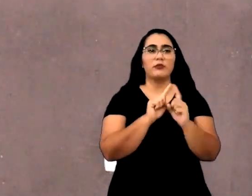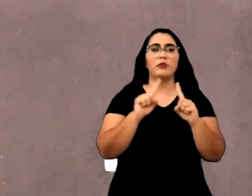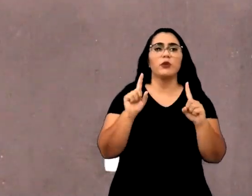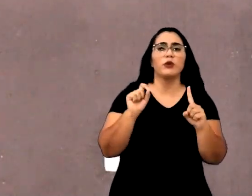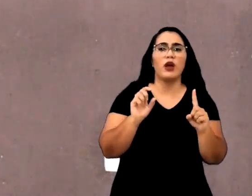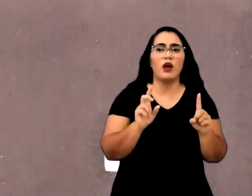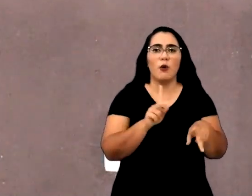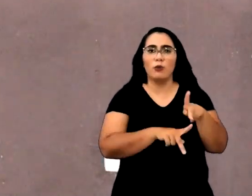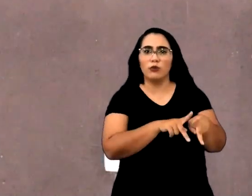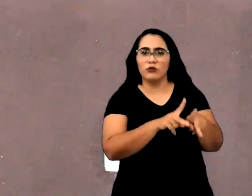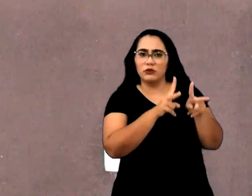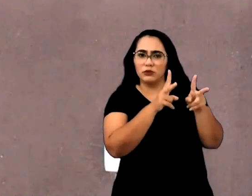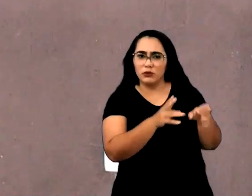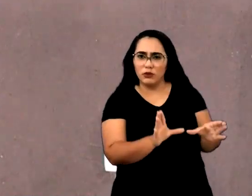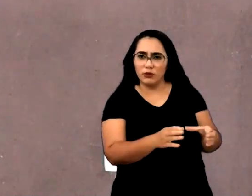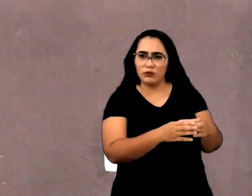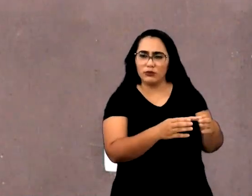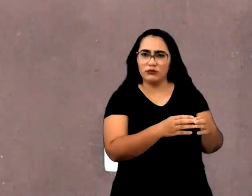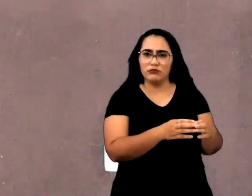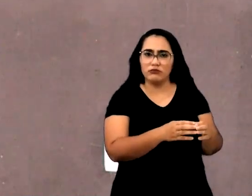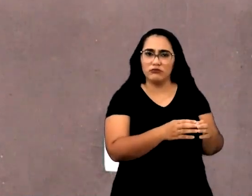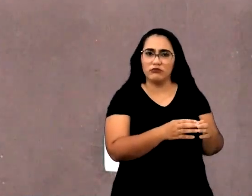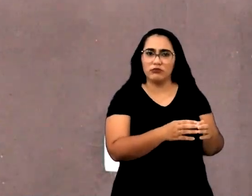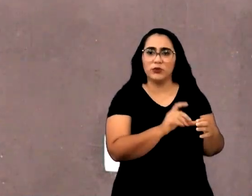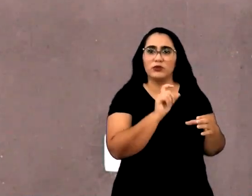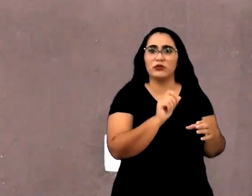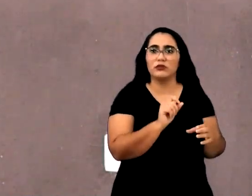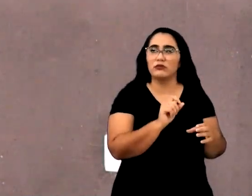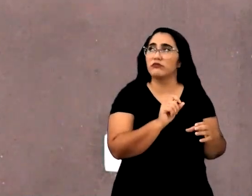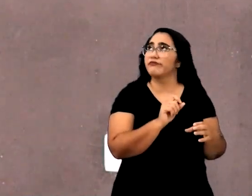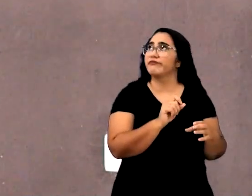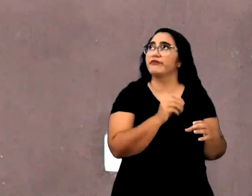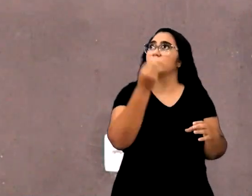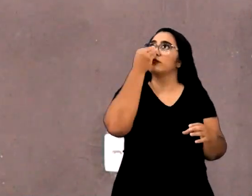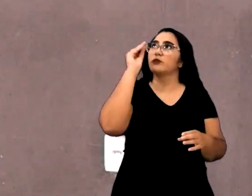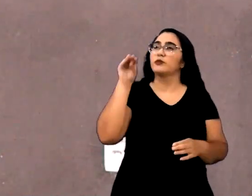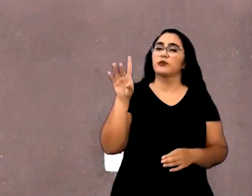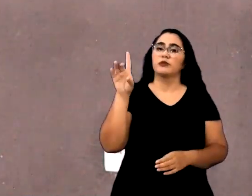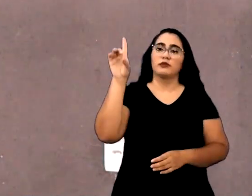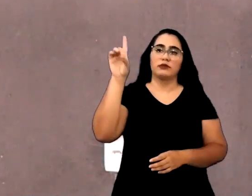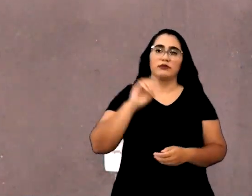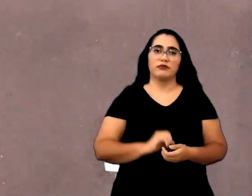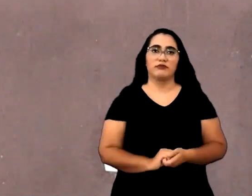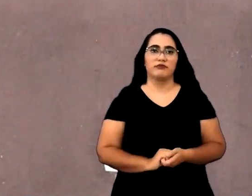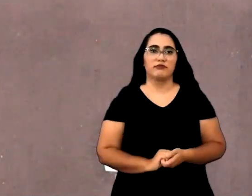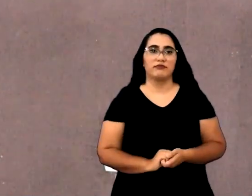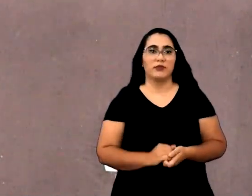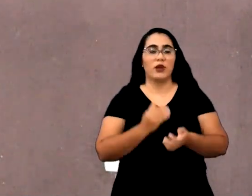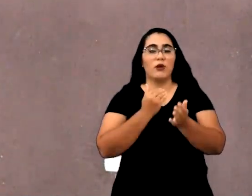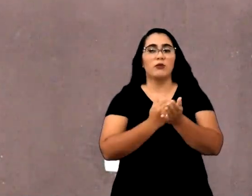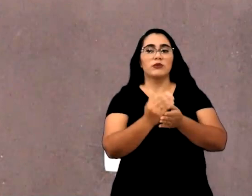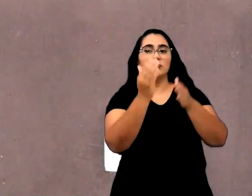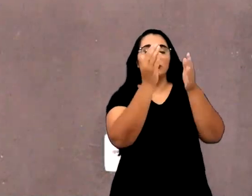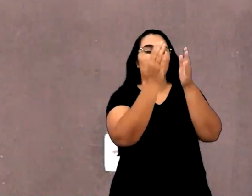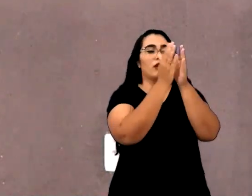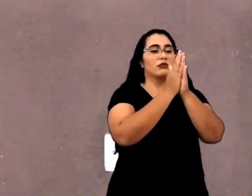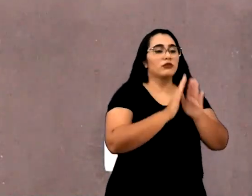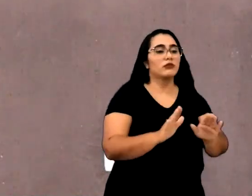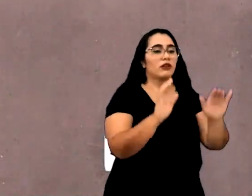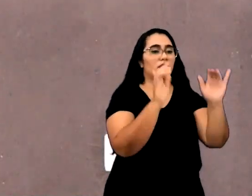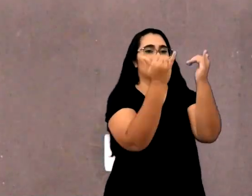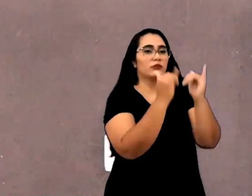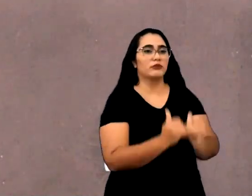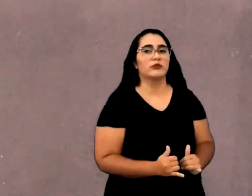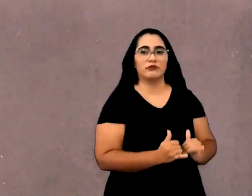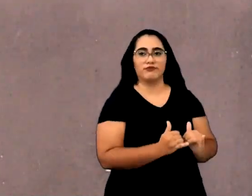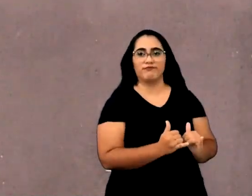Mas esse mesmo povo se voltou-se contra Deus e começou a adorar outros